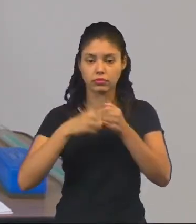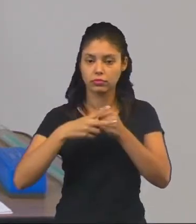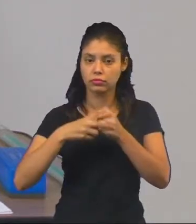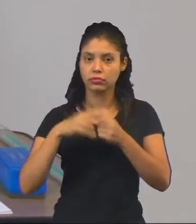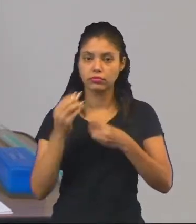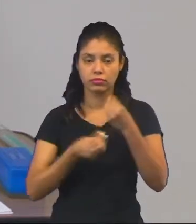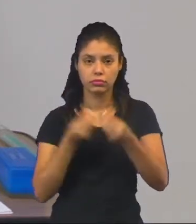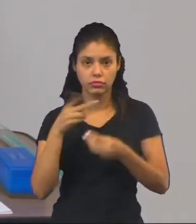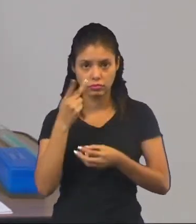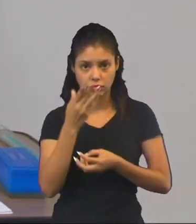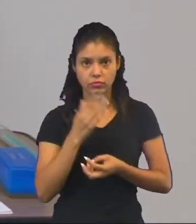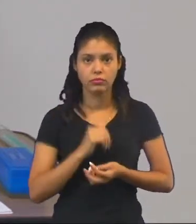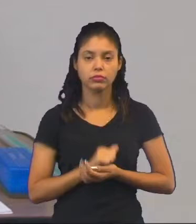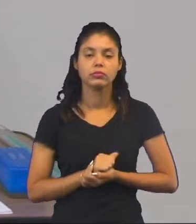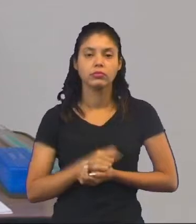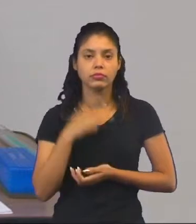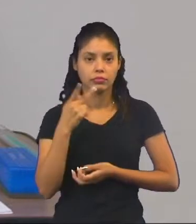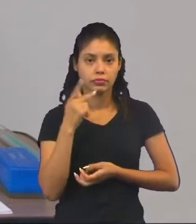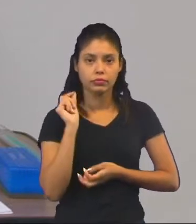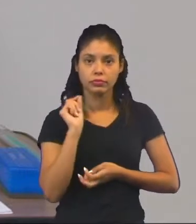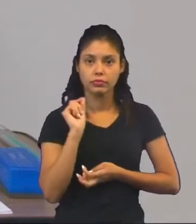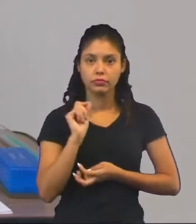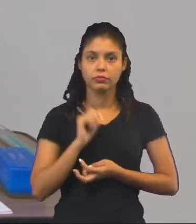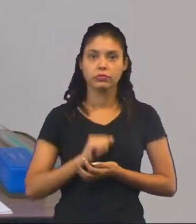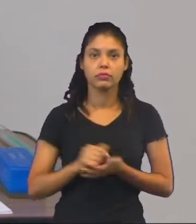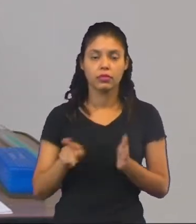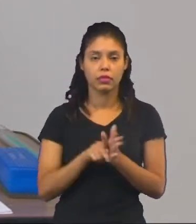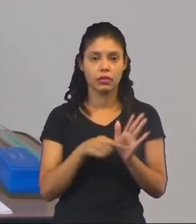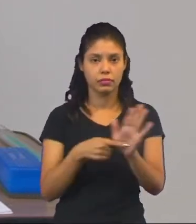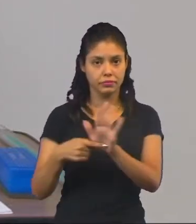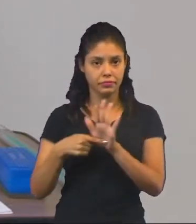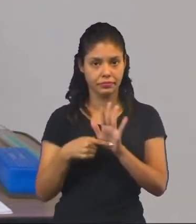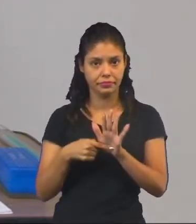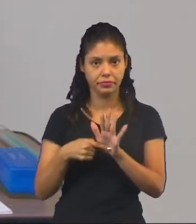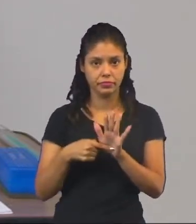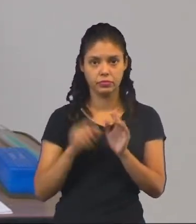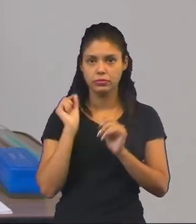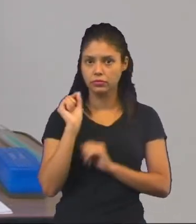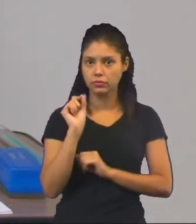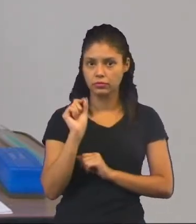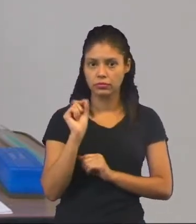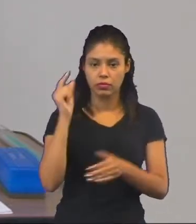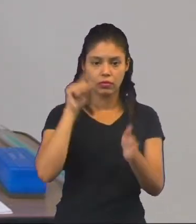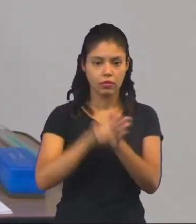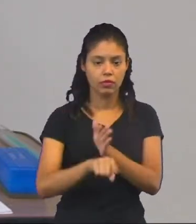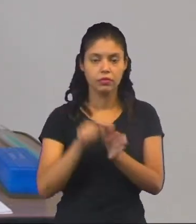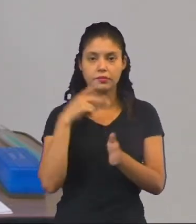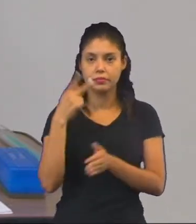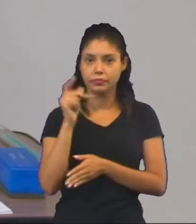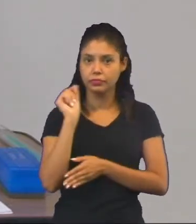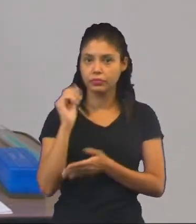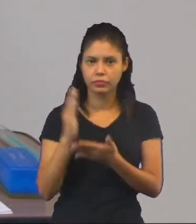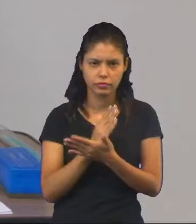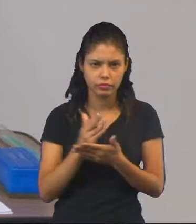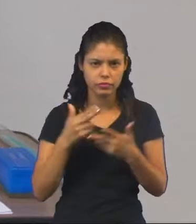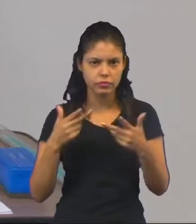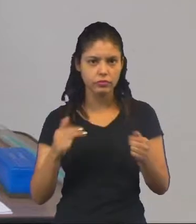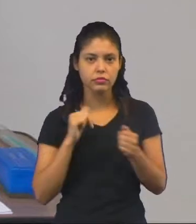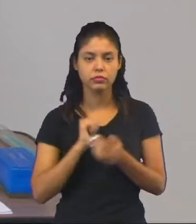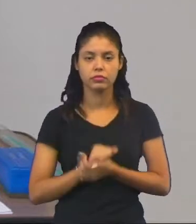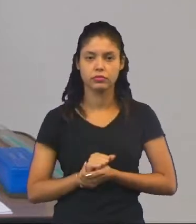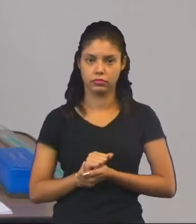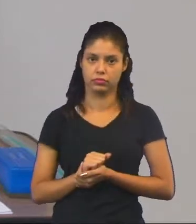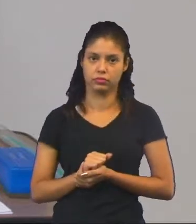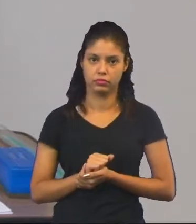enunciação, como eu estou falando, eles determinam ali, estão indicando o que o personagem vai perguntar, ele vai falar alguma coisa,